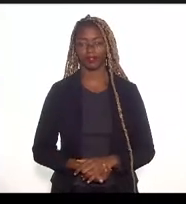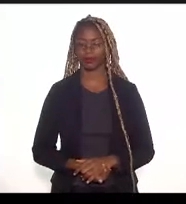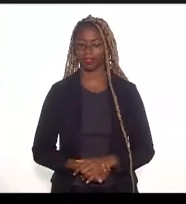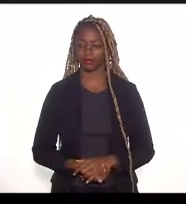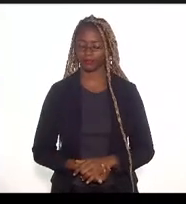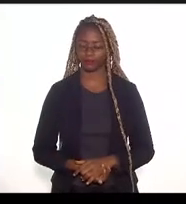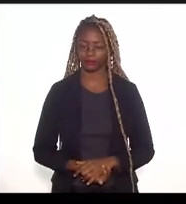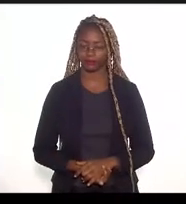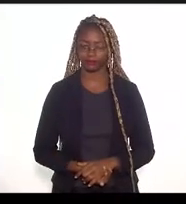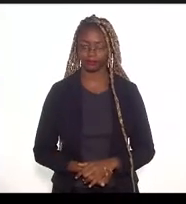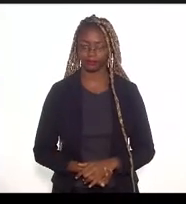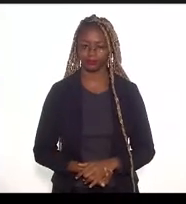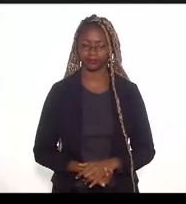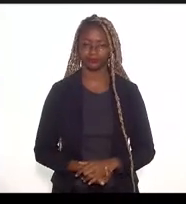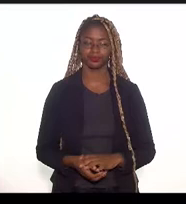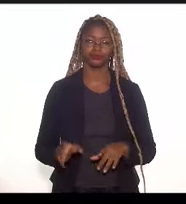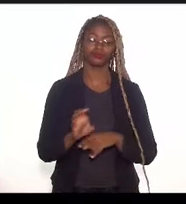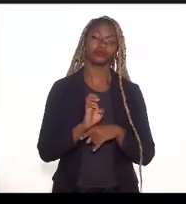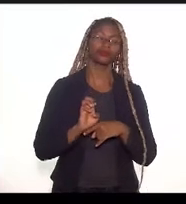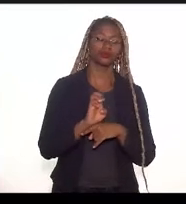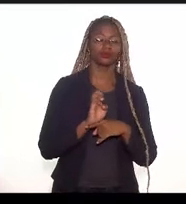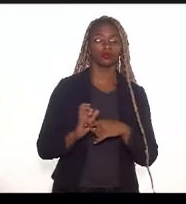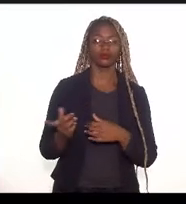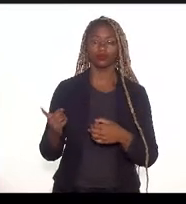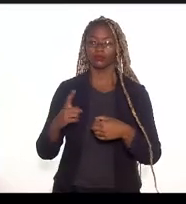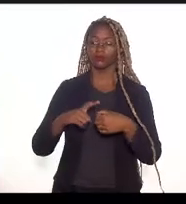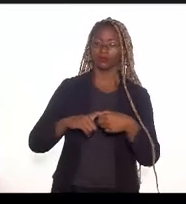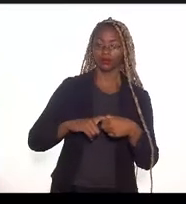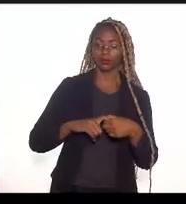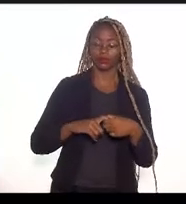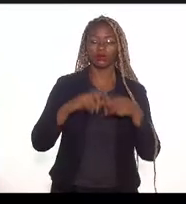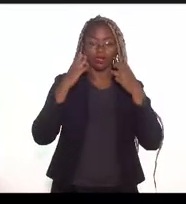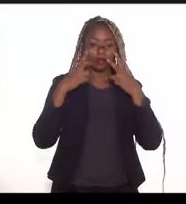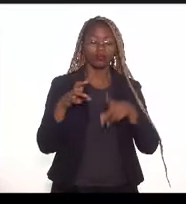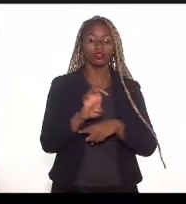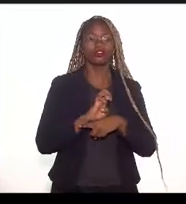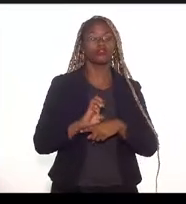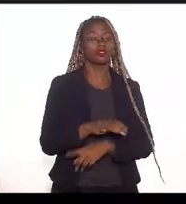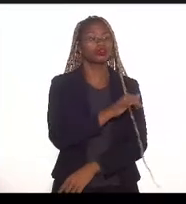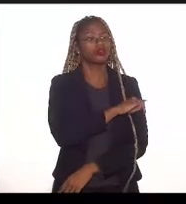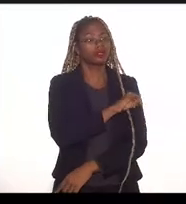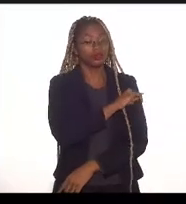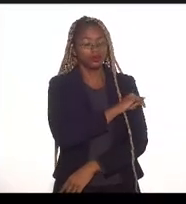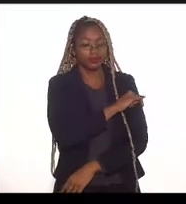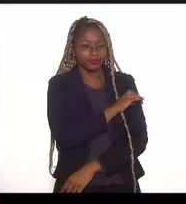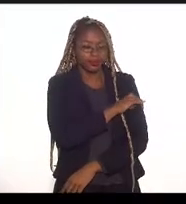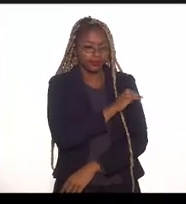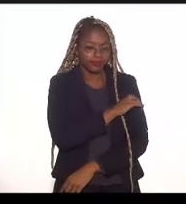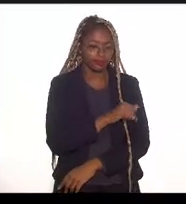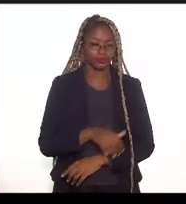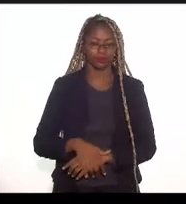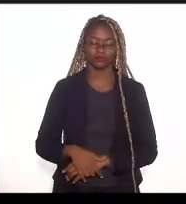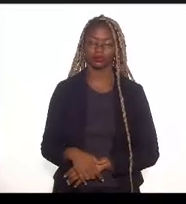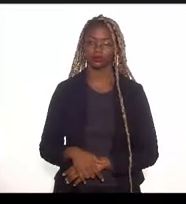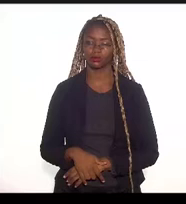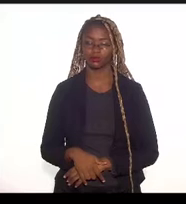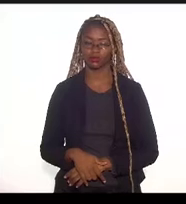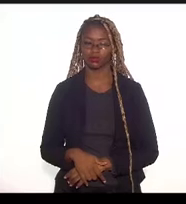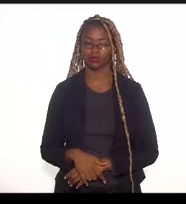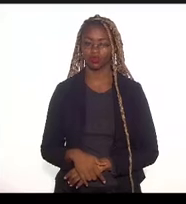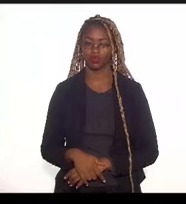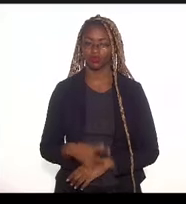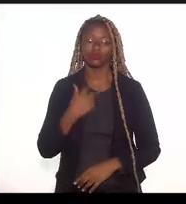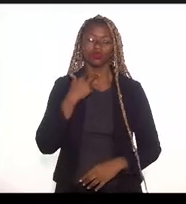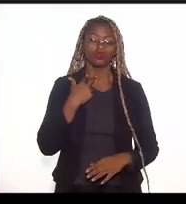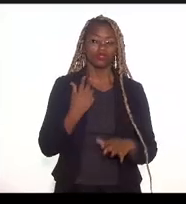das Fazendas do Estado, após o regime de recuperação, ele estabeleceu que o estado do Rio de Janeiro, por estar nessa situação, ele não poderia